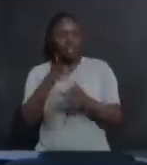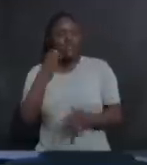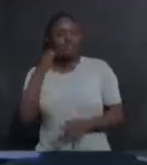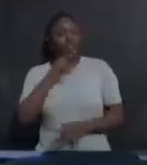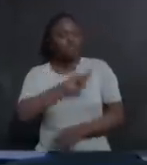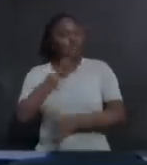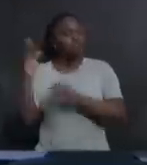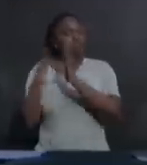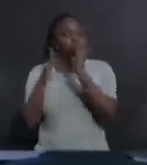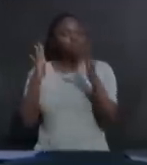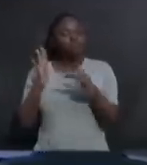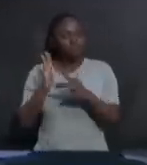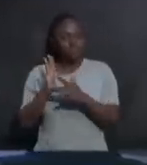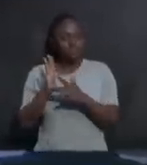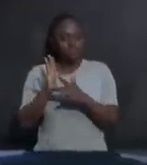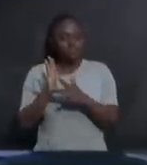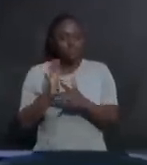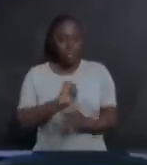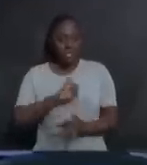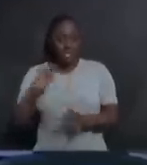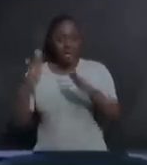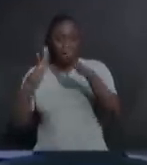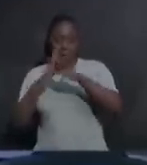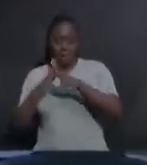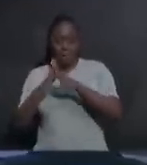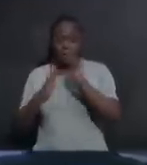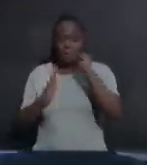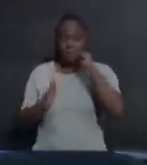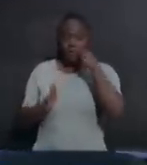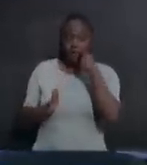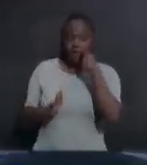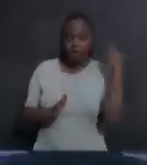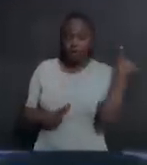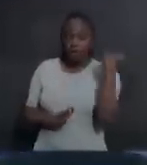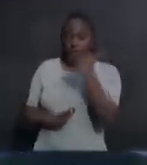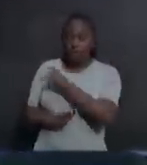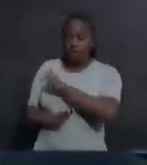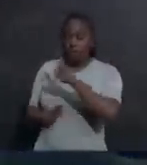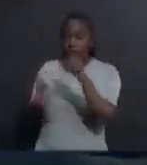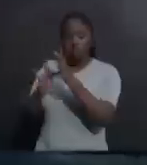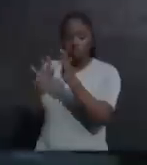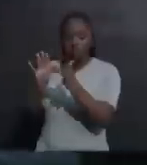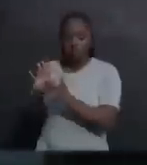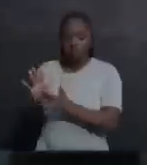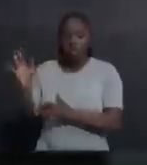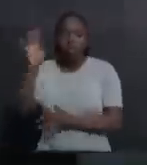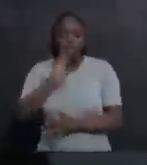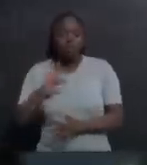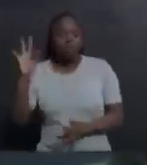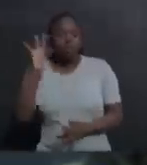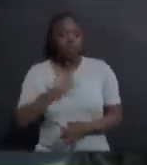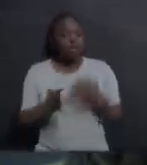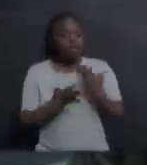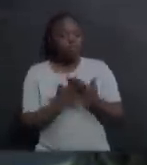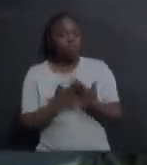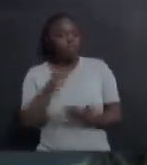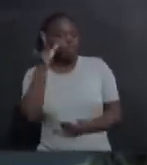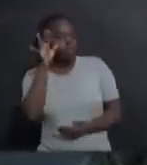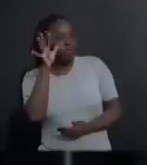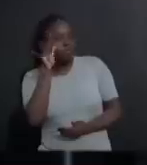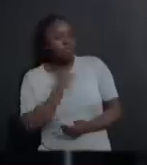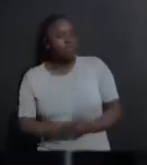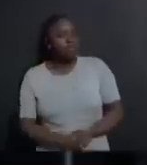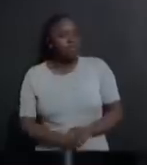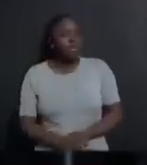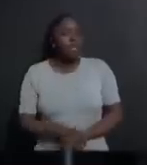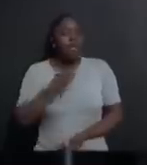dele. Quando você vai na padaria comprar um pão, você fala em nome dele. Quando você vai na faculdade, está assistindo aula, você dá suas opiniões em